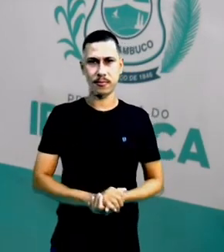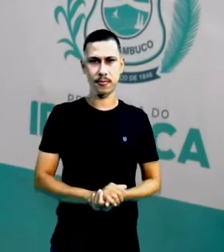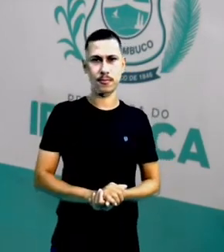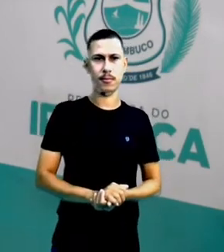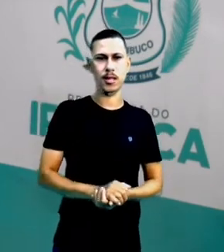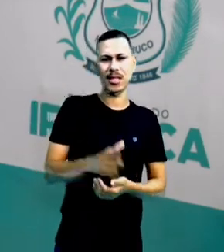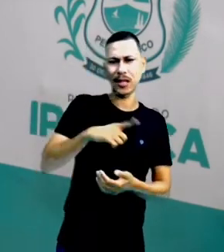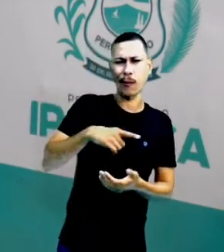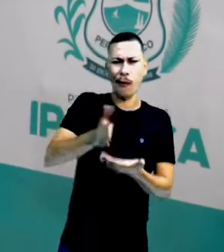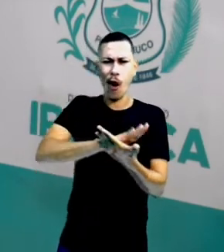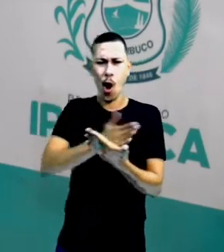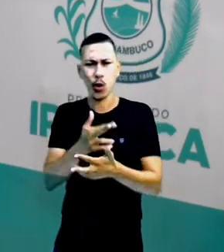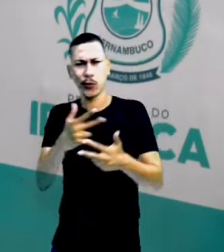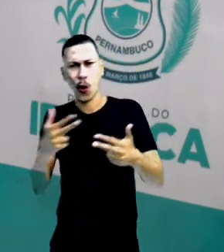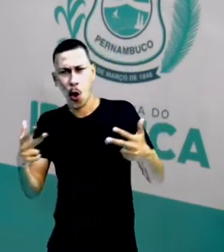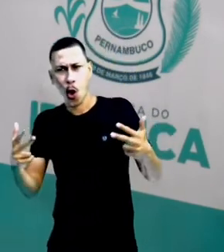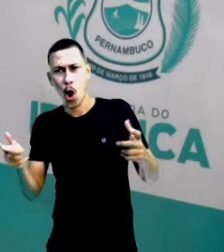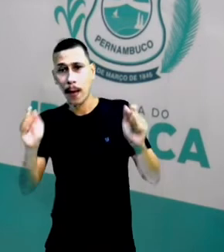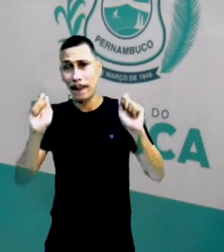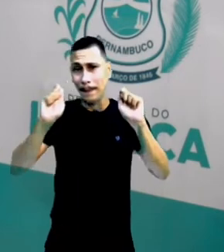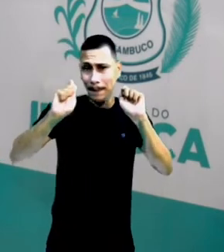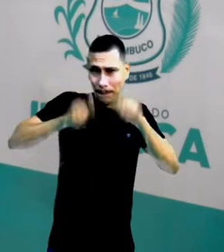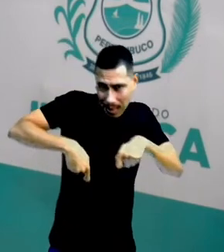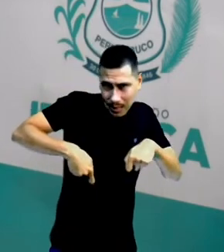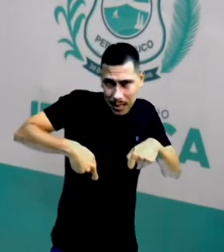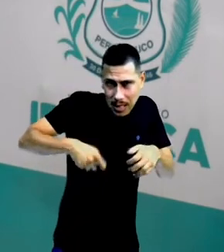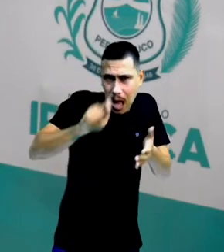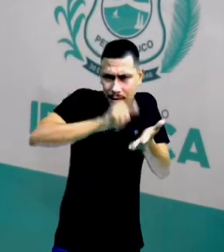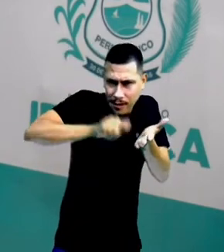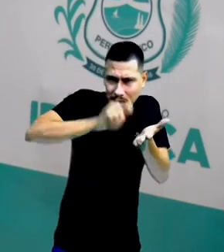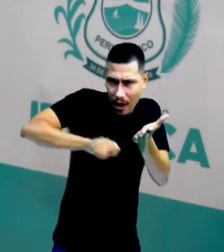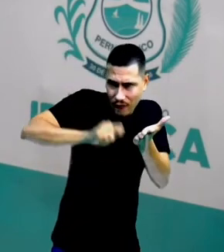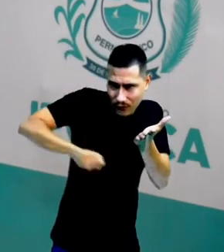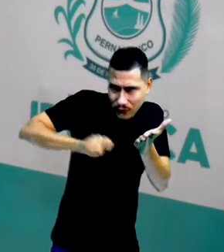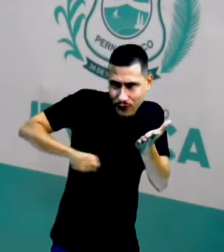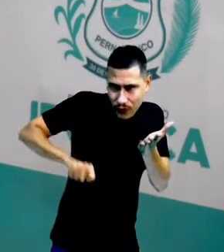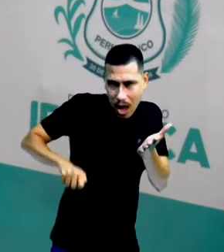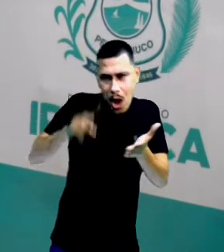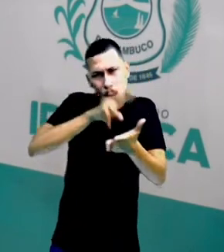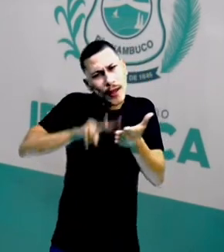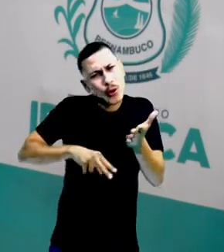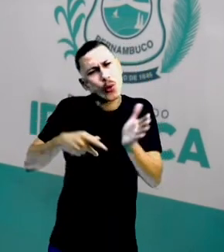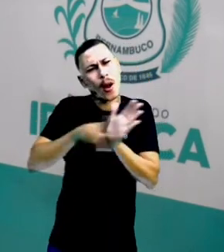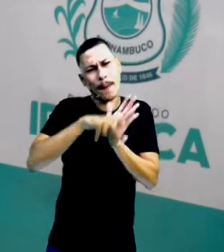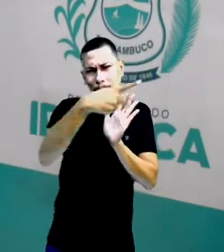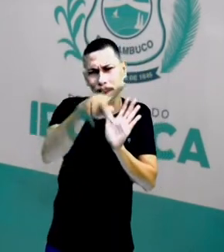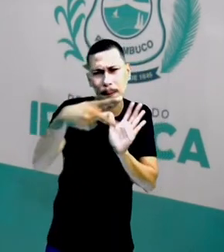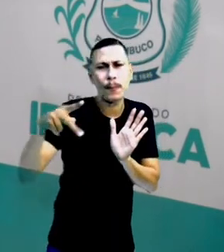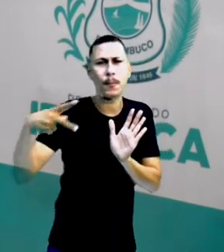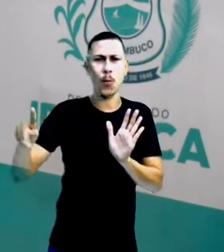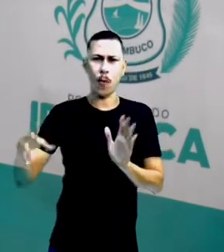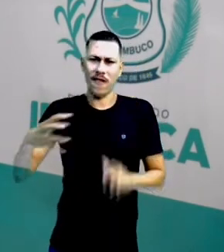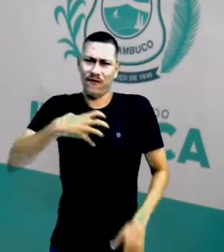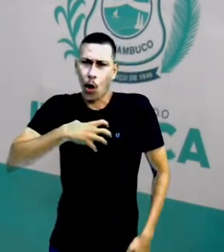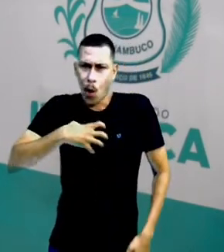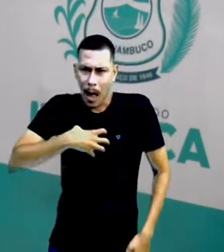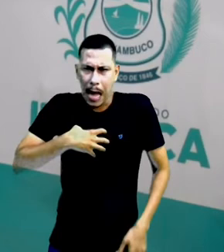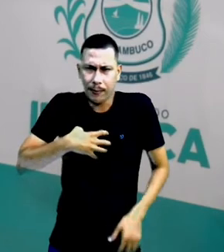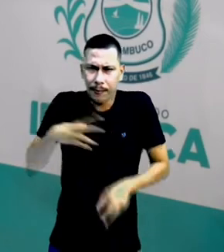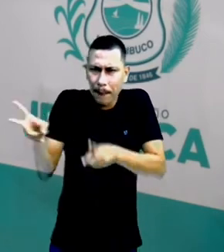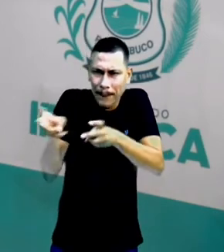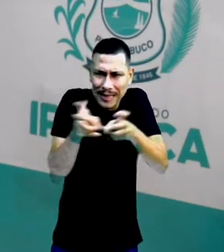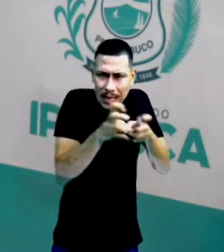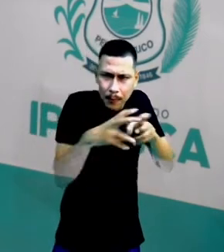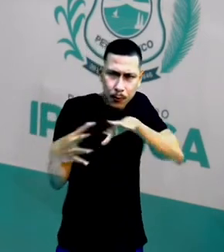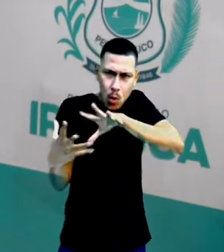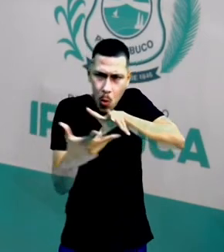lacunas aí que vão ser preenchidas a partir da sua leitura, da sua percepção de mundo, da sua